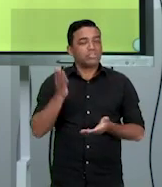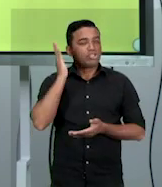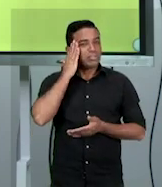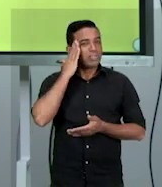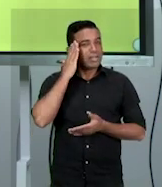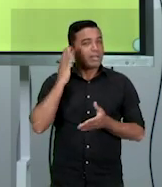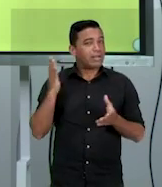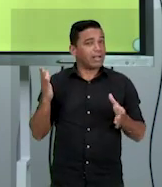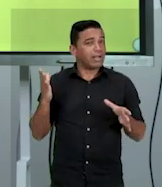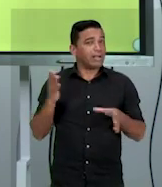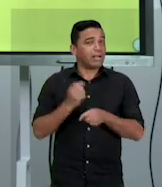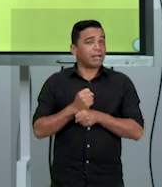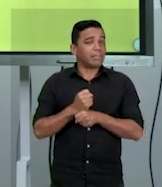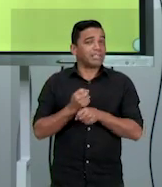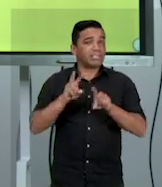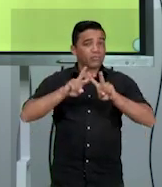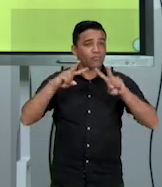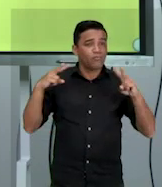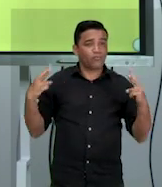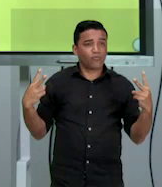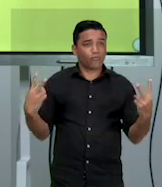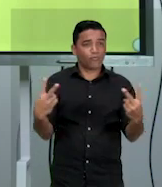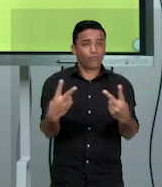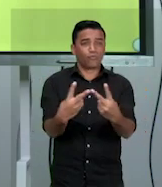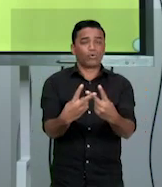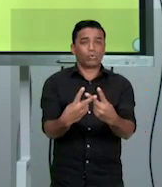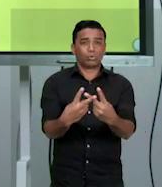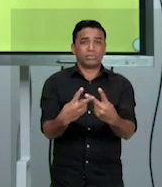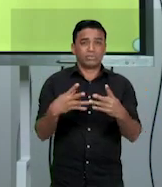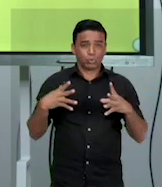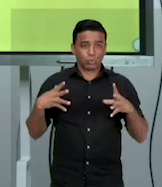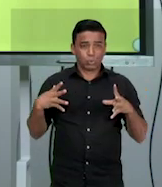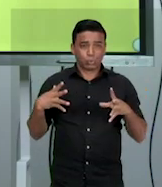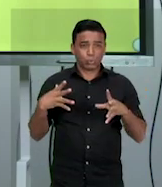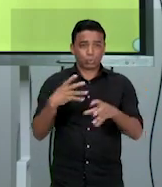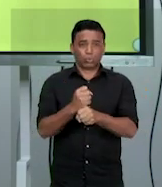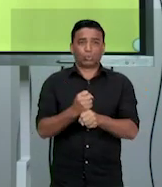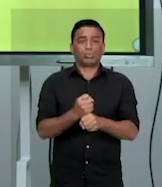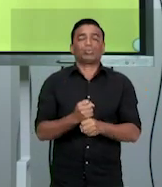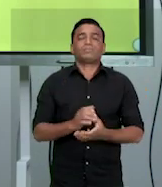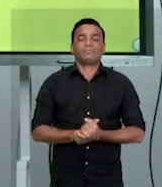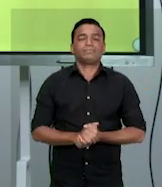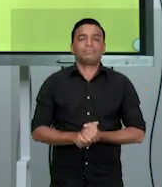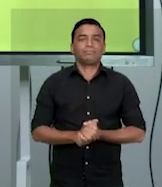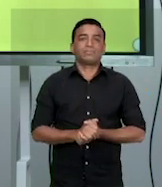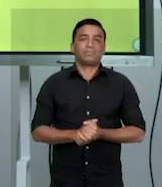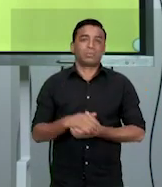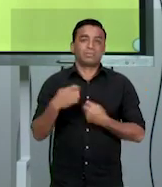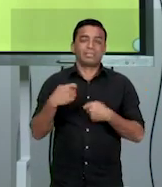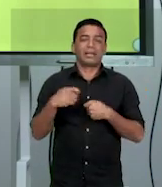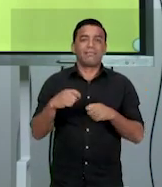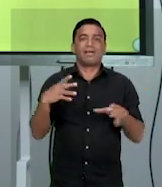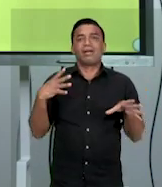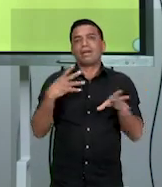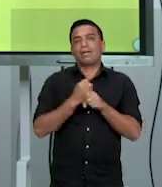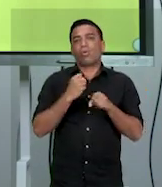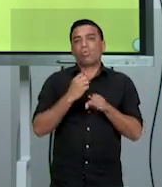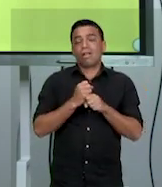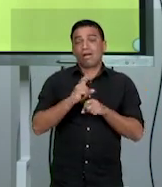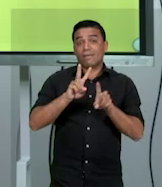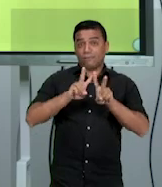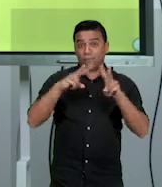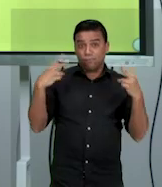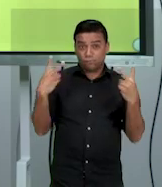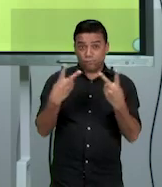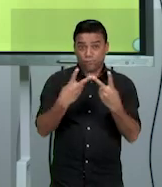capacidade de um volume máximo aqui. Eu tenho volume. Mas se eu precisasse de calcular esse